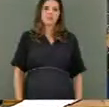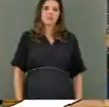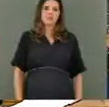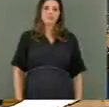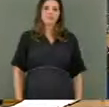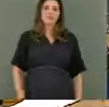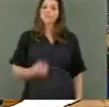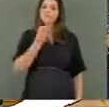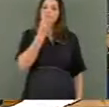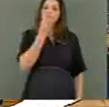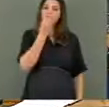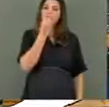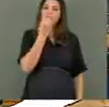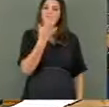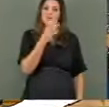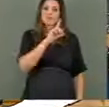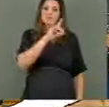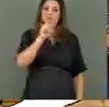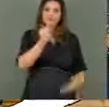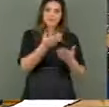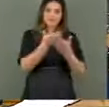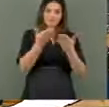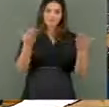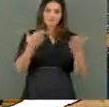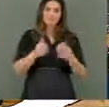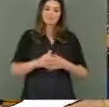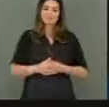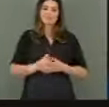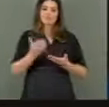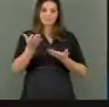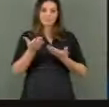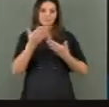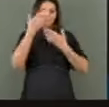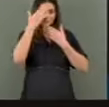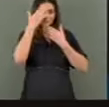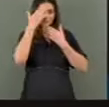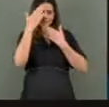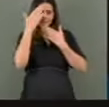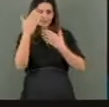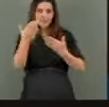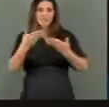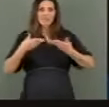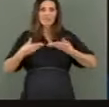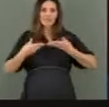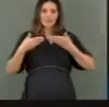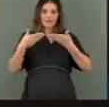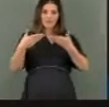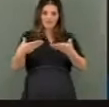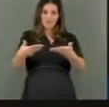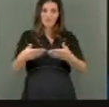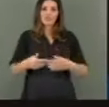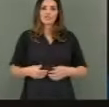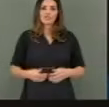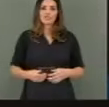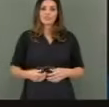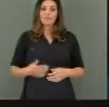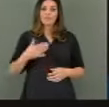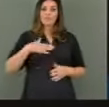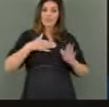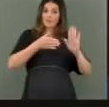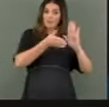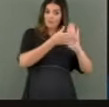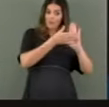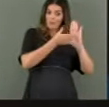Bom dia a todos. Eu gostaria de agradecer imensamente o convite e a minha